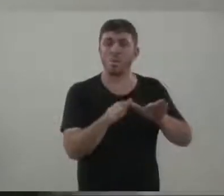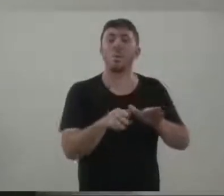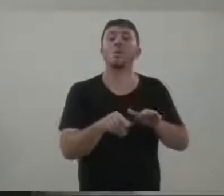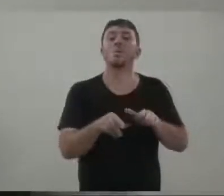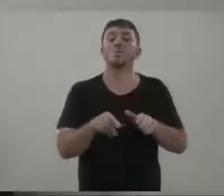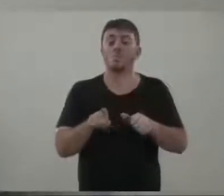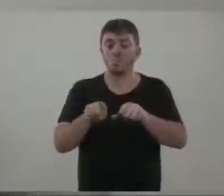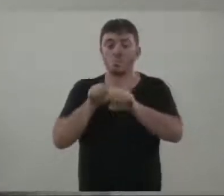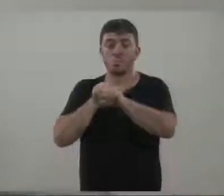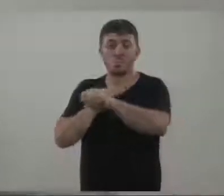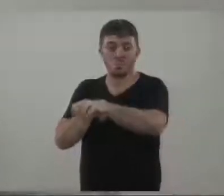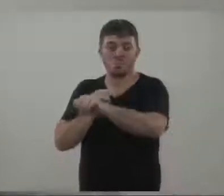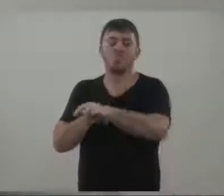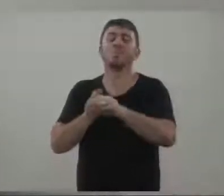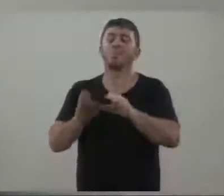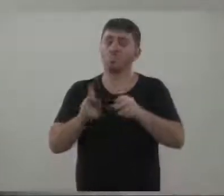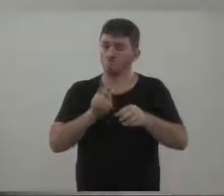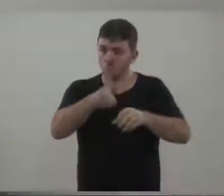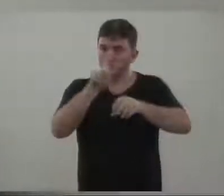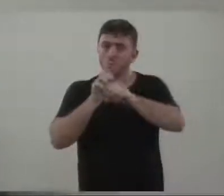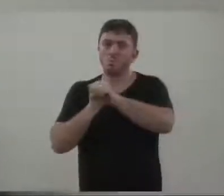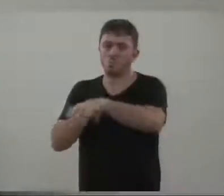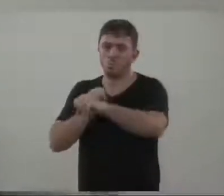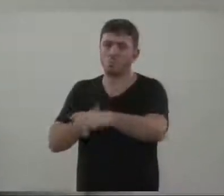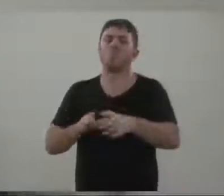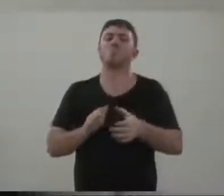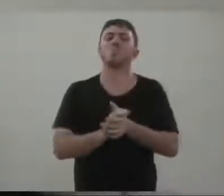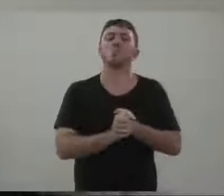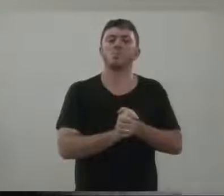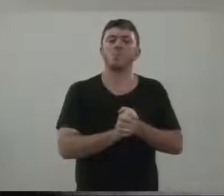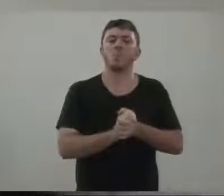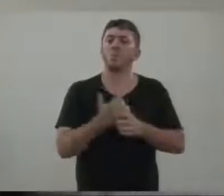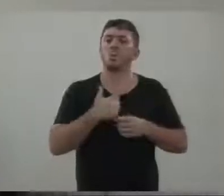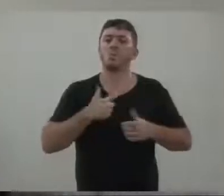eu fiquei surpreso com relação